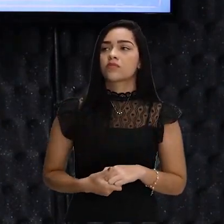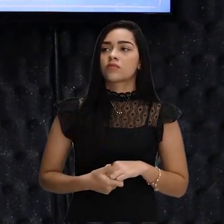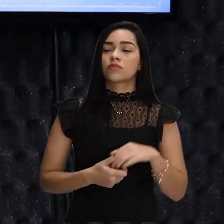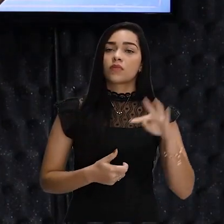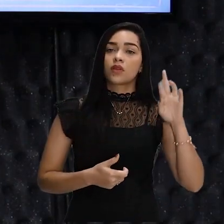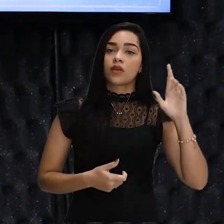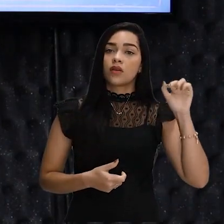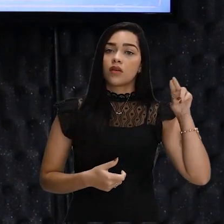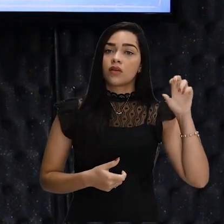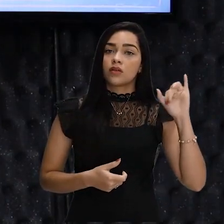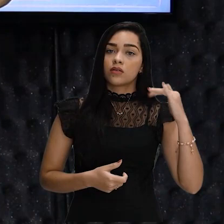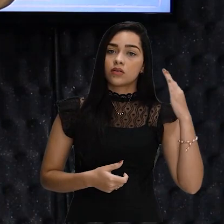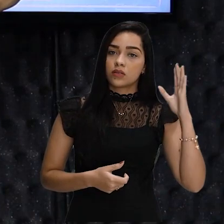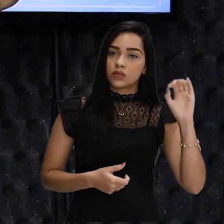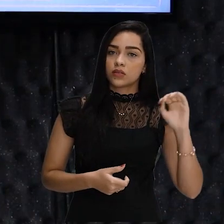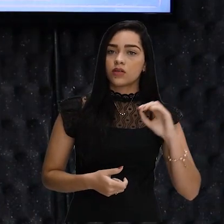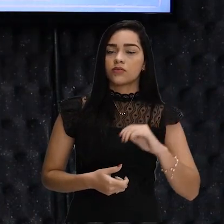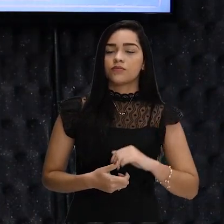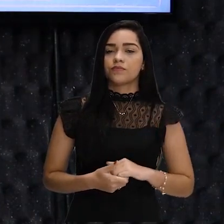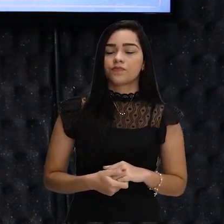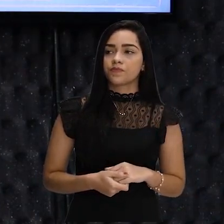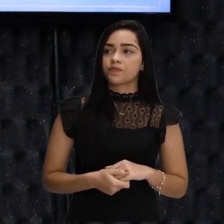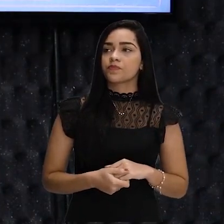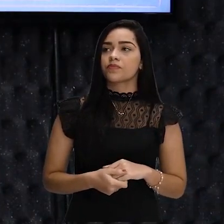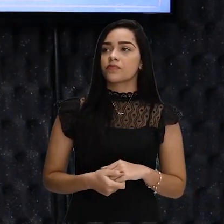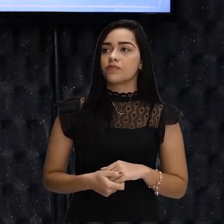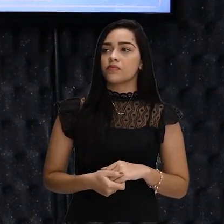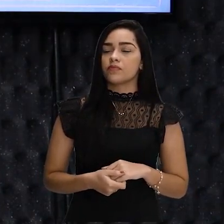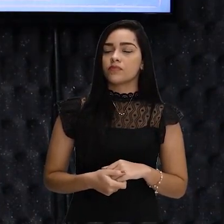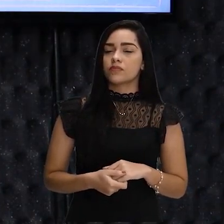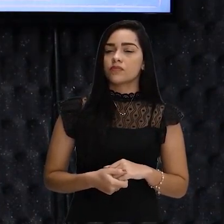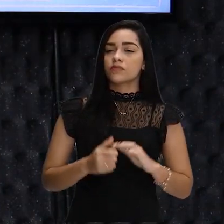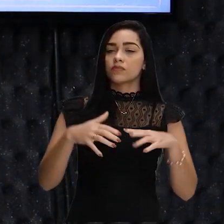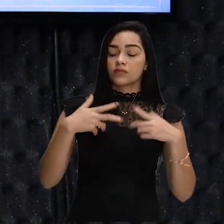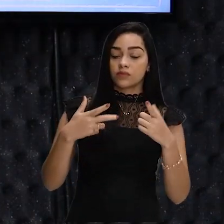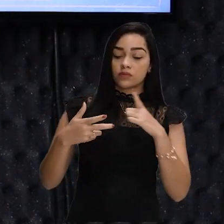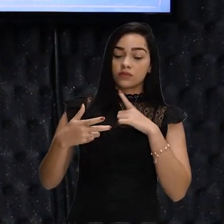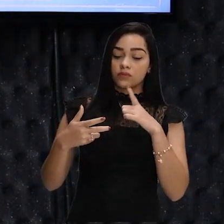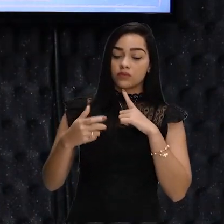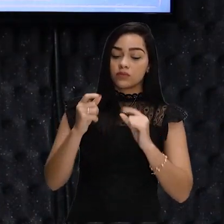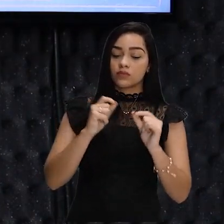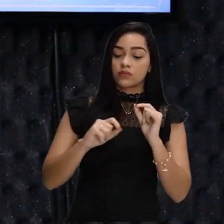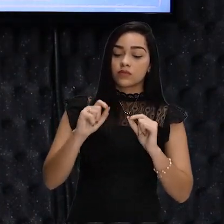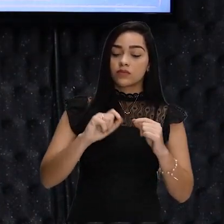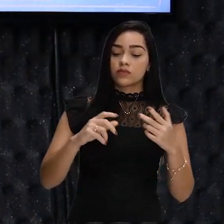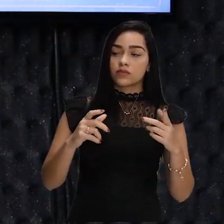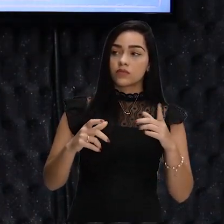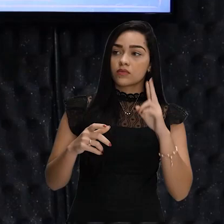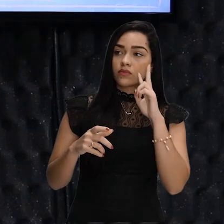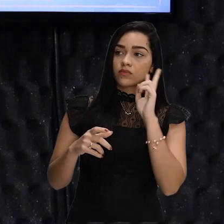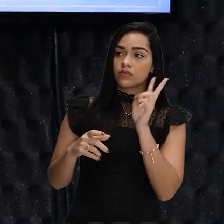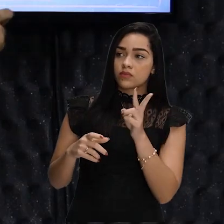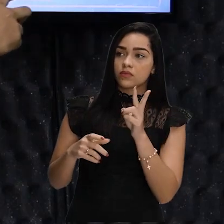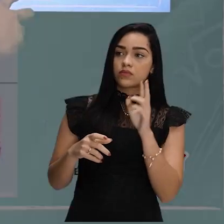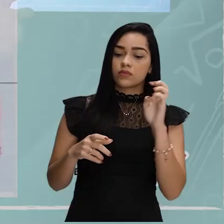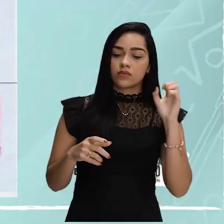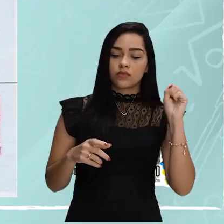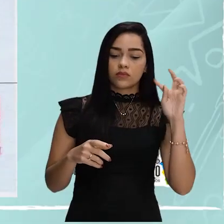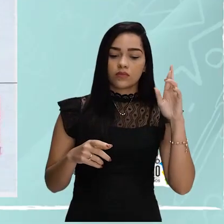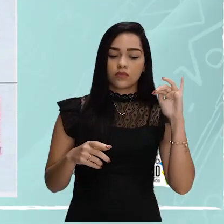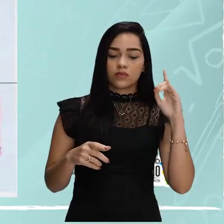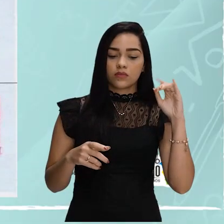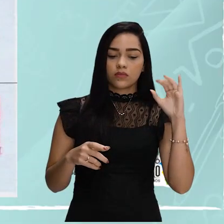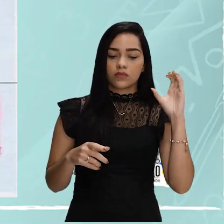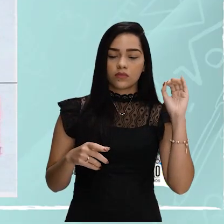de transição, é estratificado de transição. Esse outro epitélio aqui, nós vamos ver que ele é